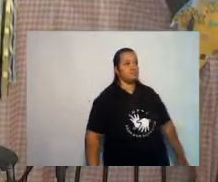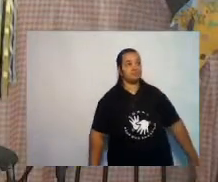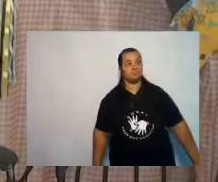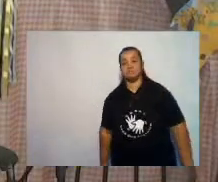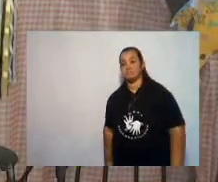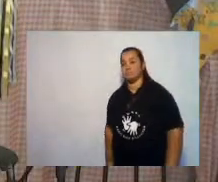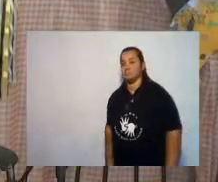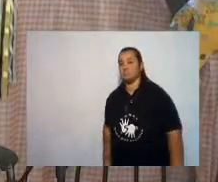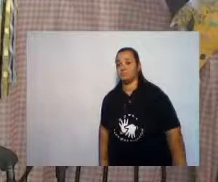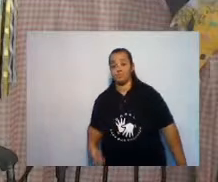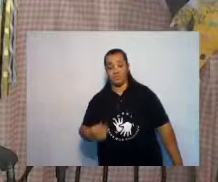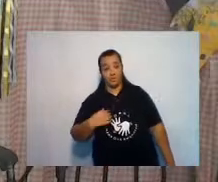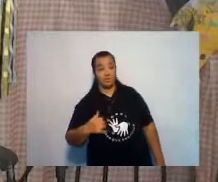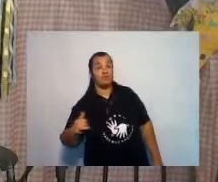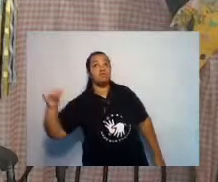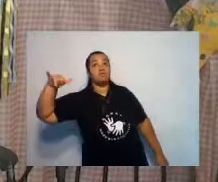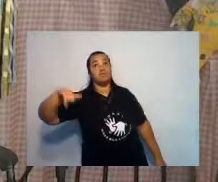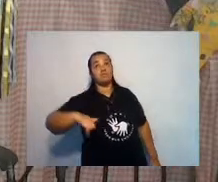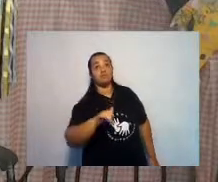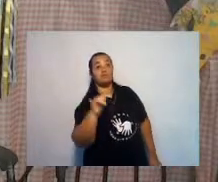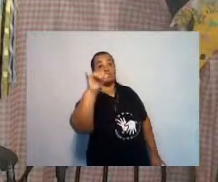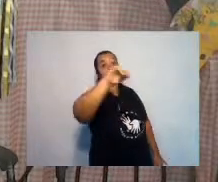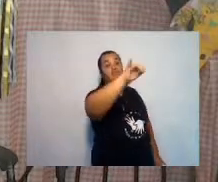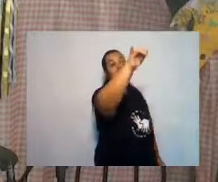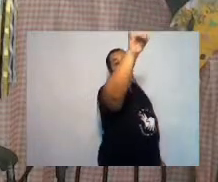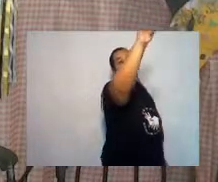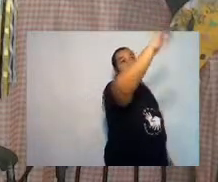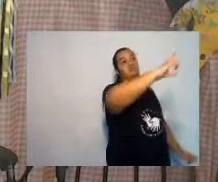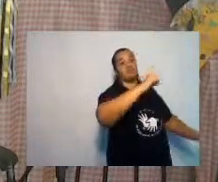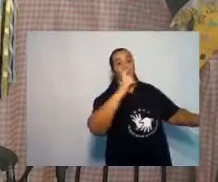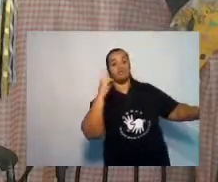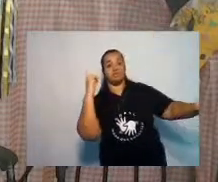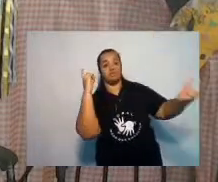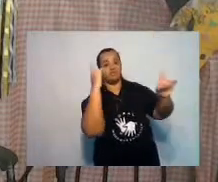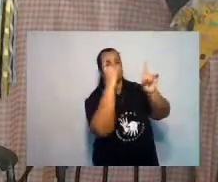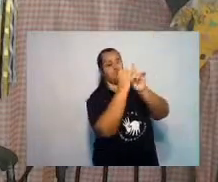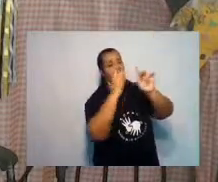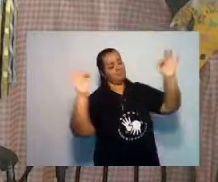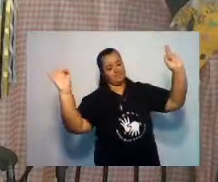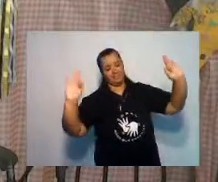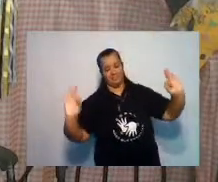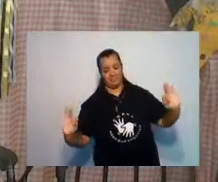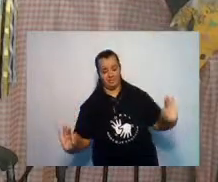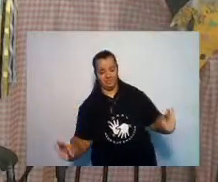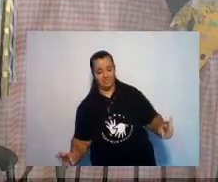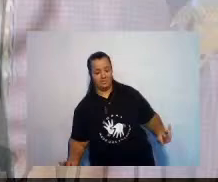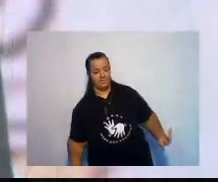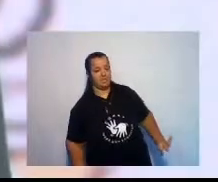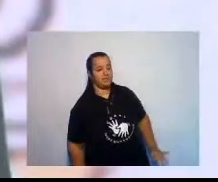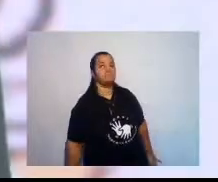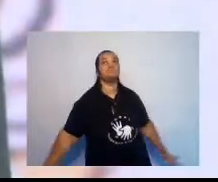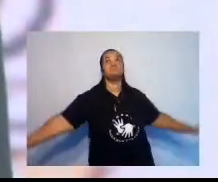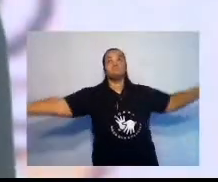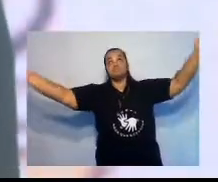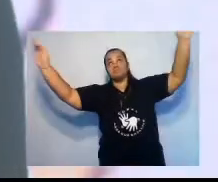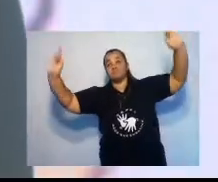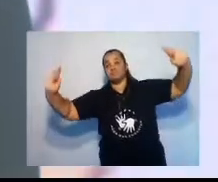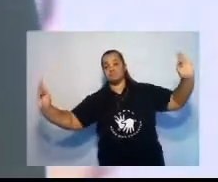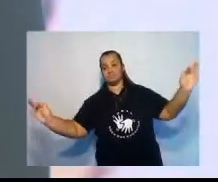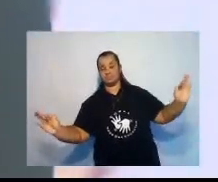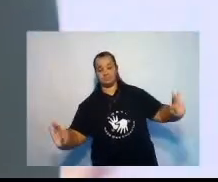feliz. Vamos pegar o primeiro avião com destino à